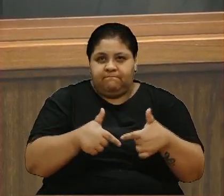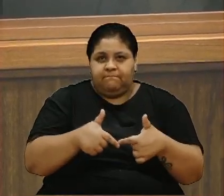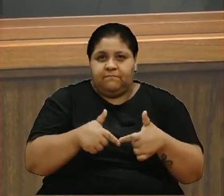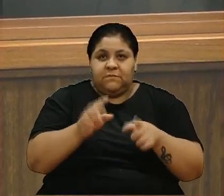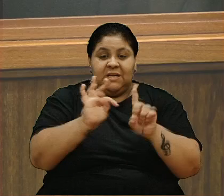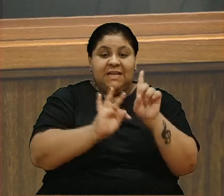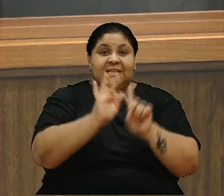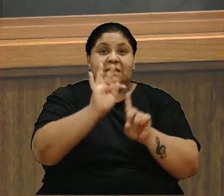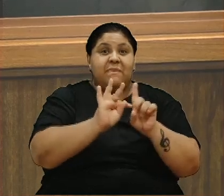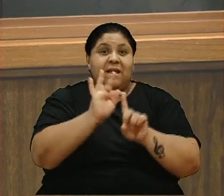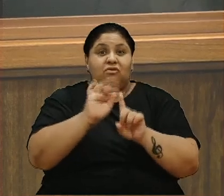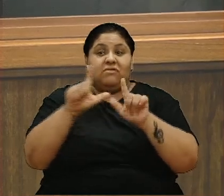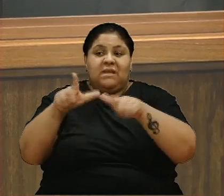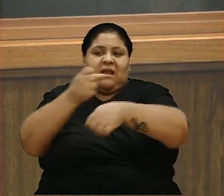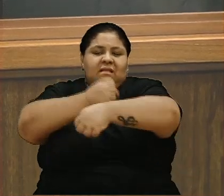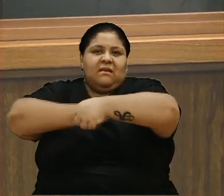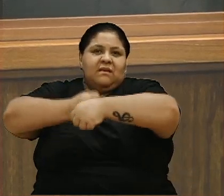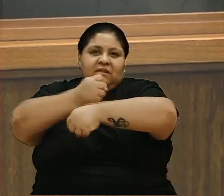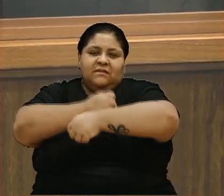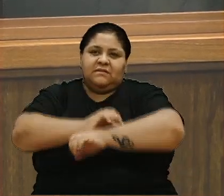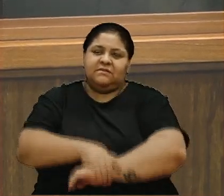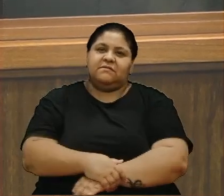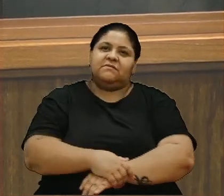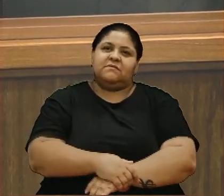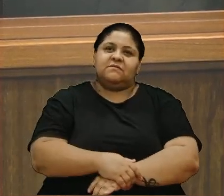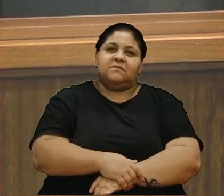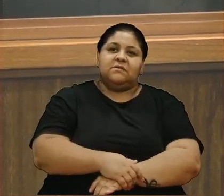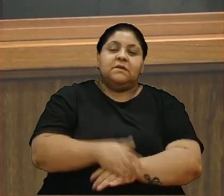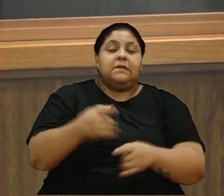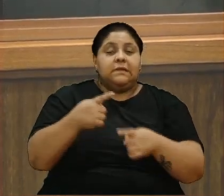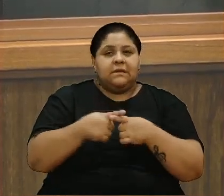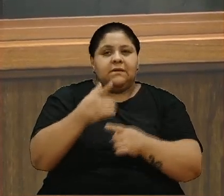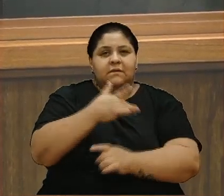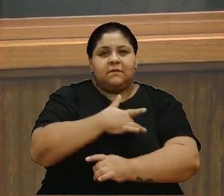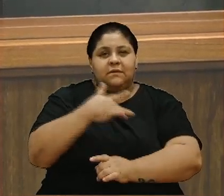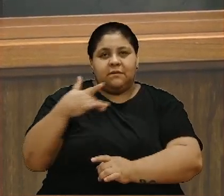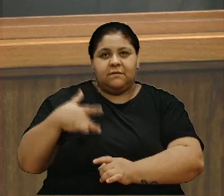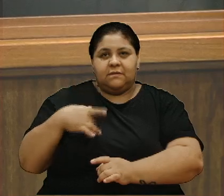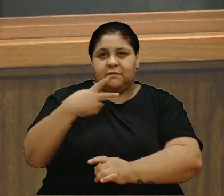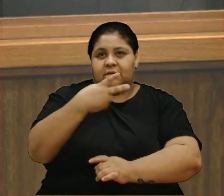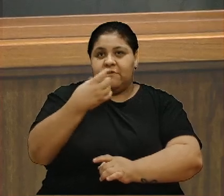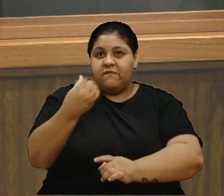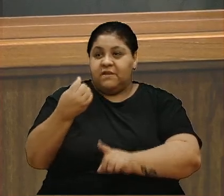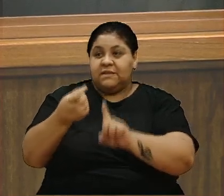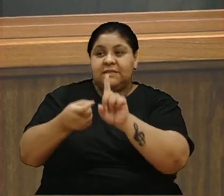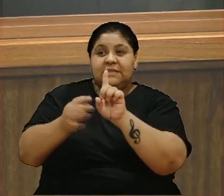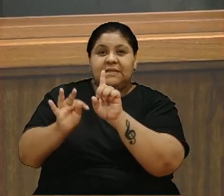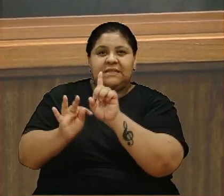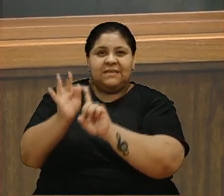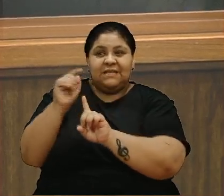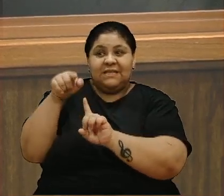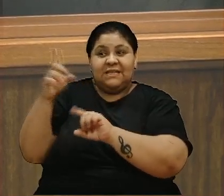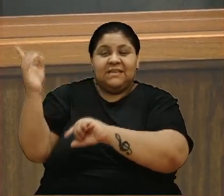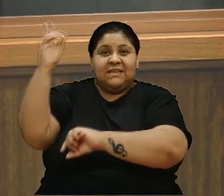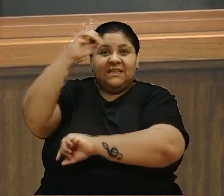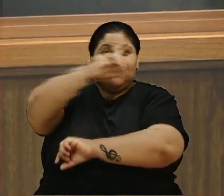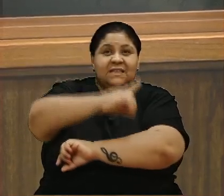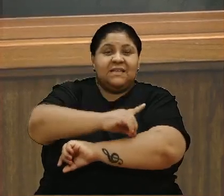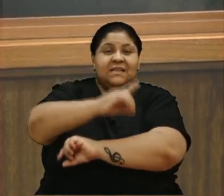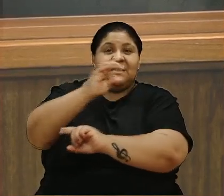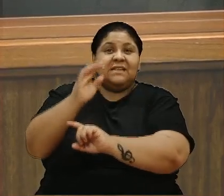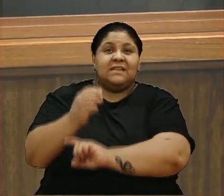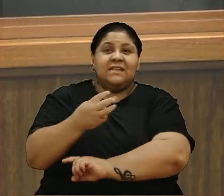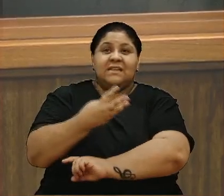temperatura das cozinhas. E, por uma questão de saúde, é 26 graus. E, naquele dia, tinha sido